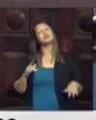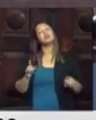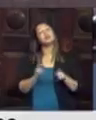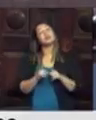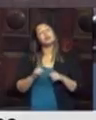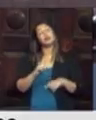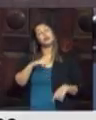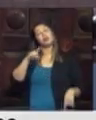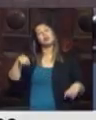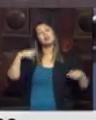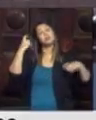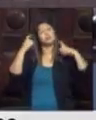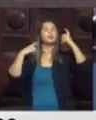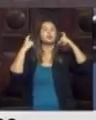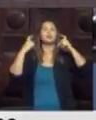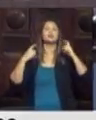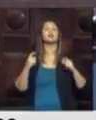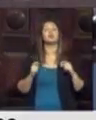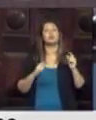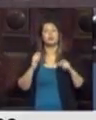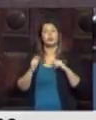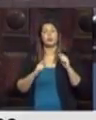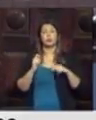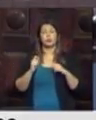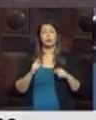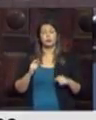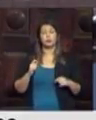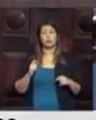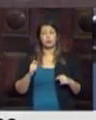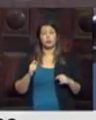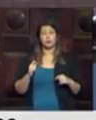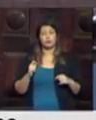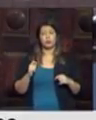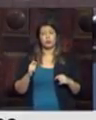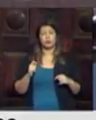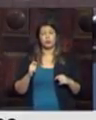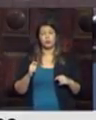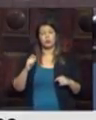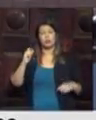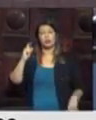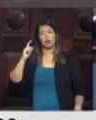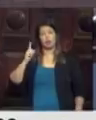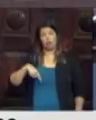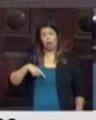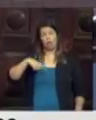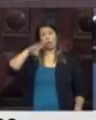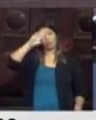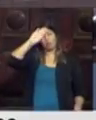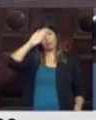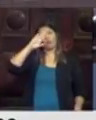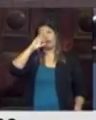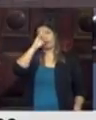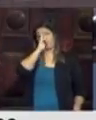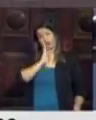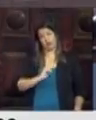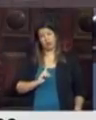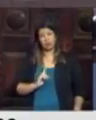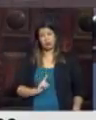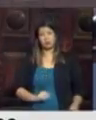E a nossa preocupação com a febre amarela.